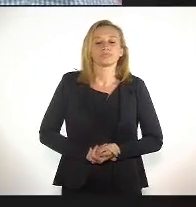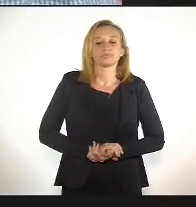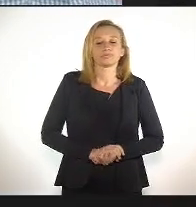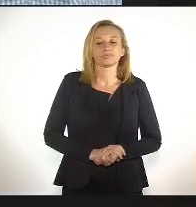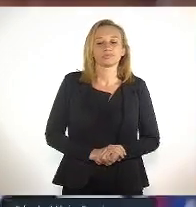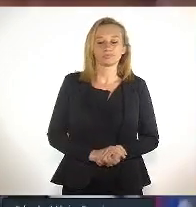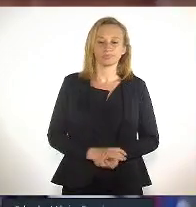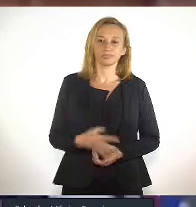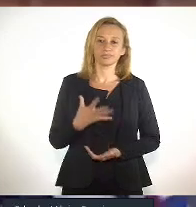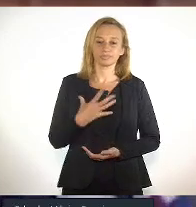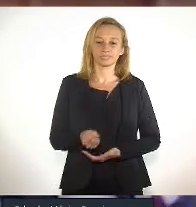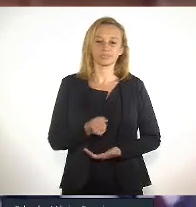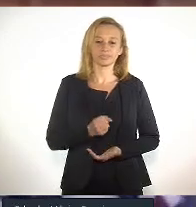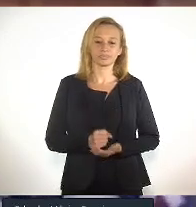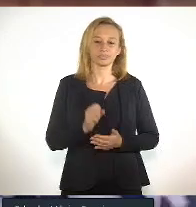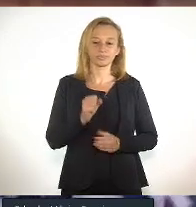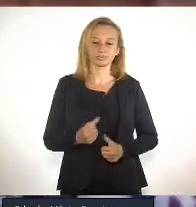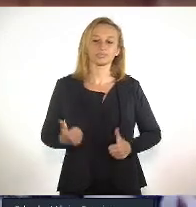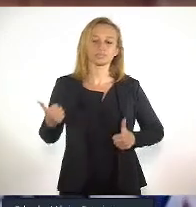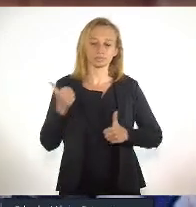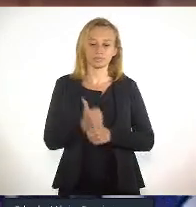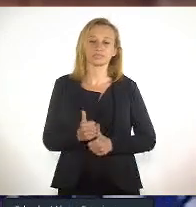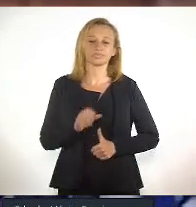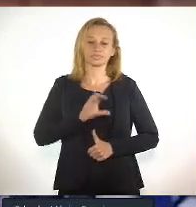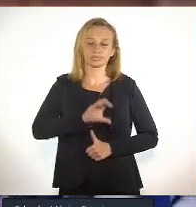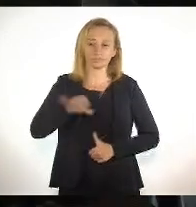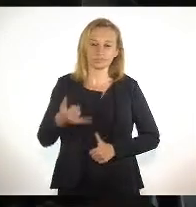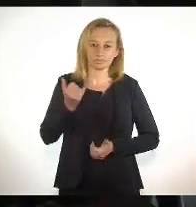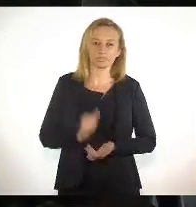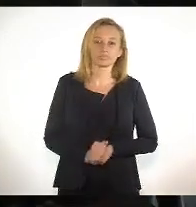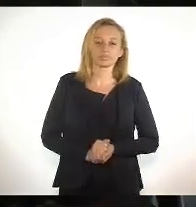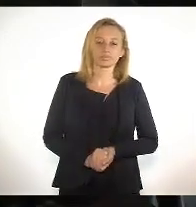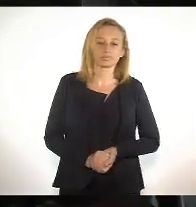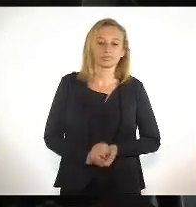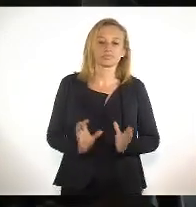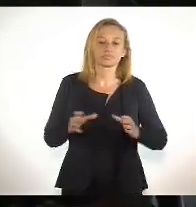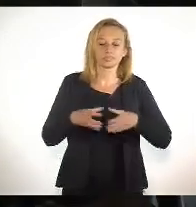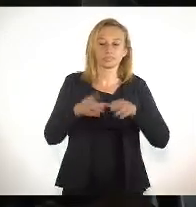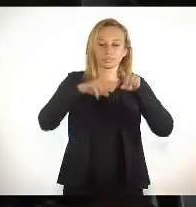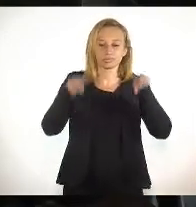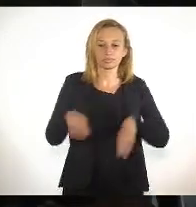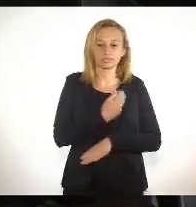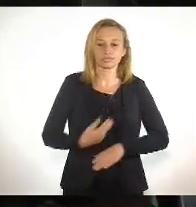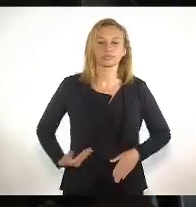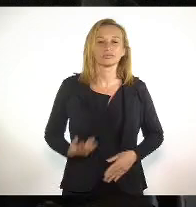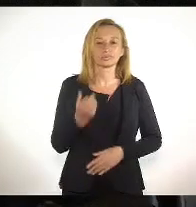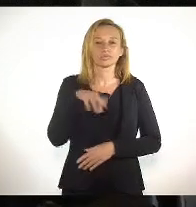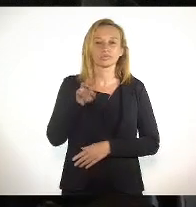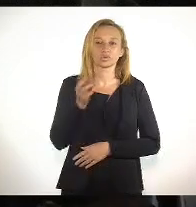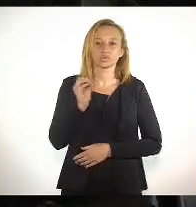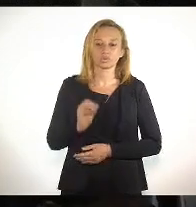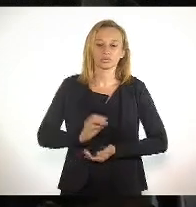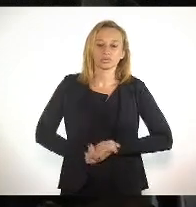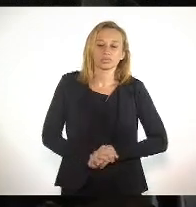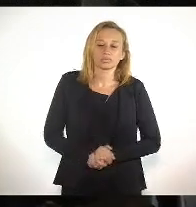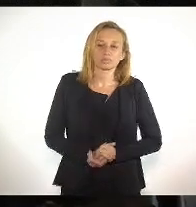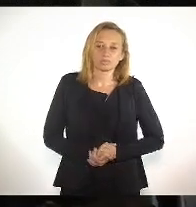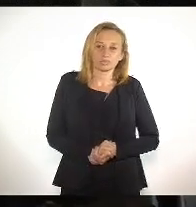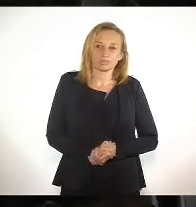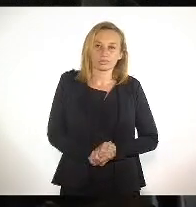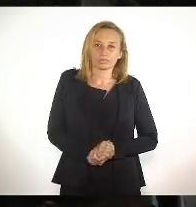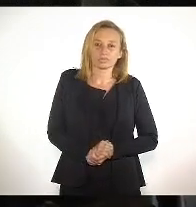Meu parecer é favorável com o substitutivo da CCJ. Na Comissão de Servidores Públicos, deputado Bruno Dauari.